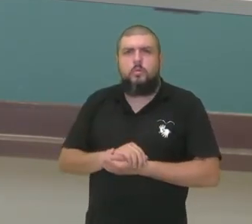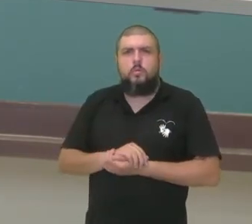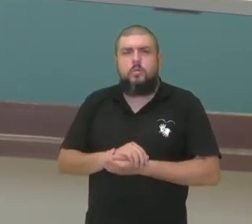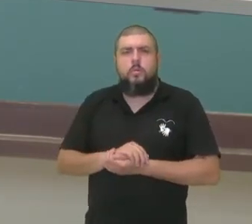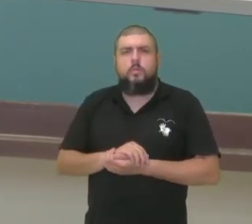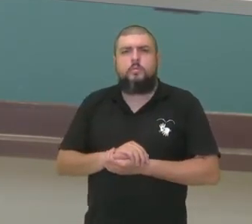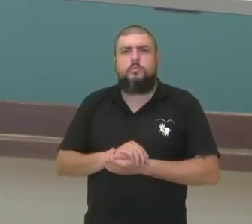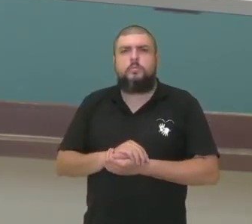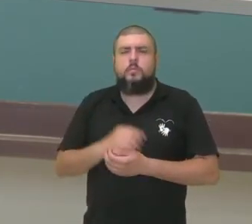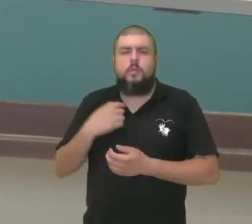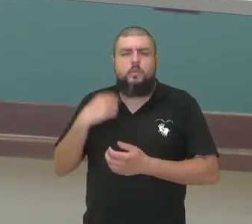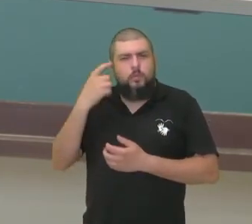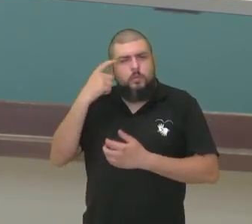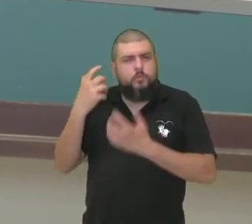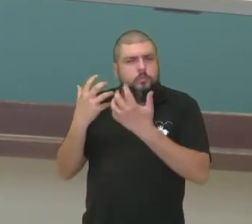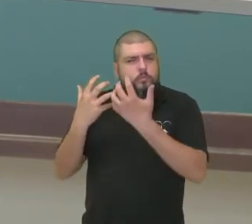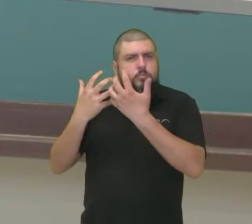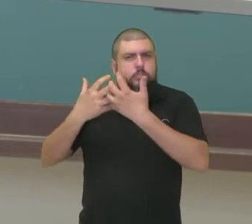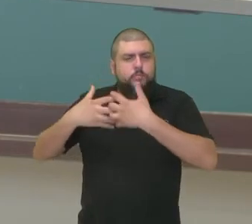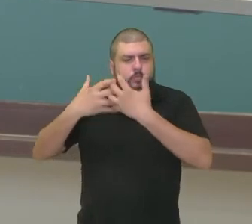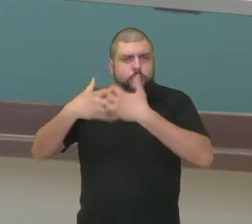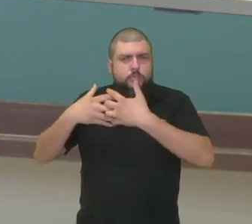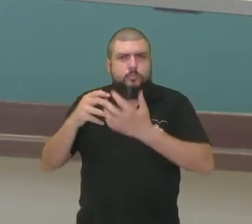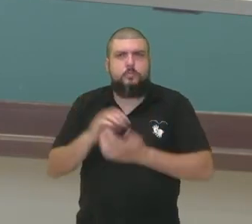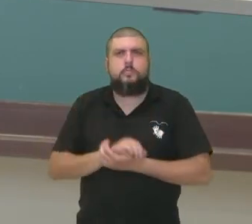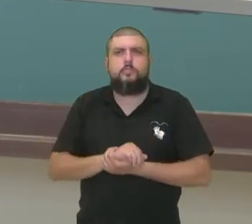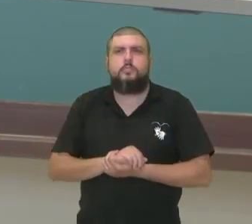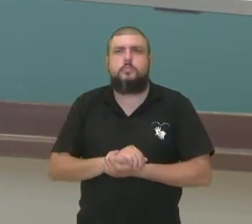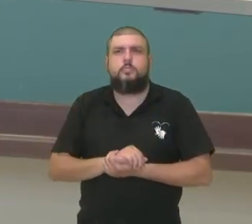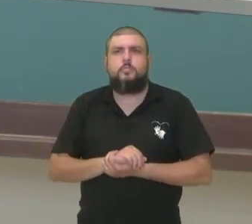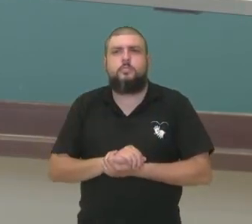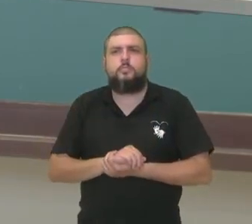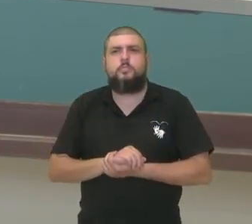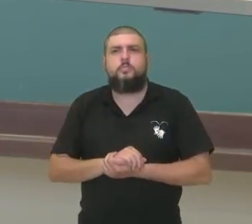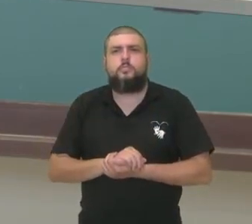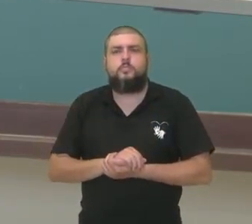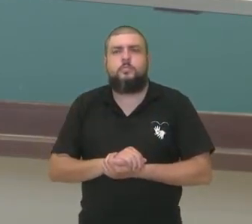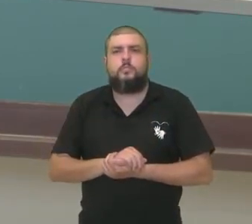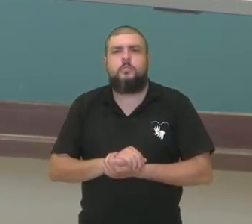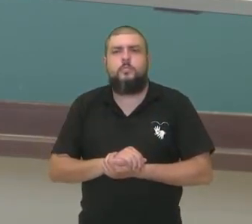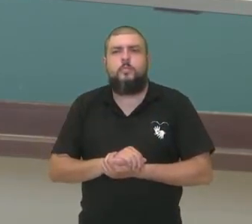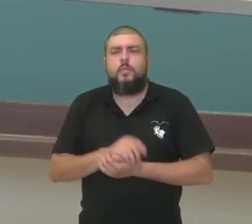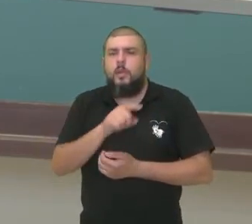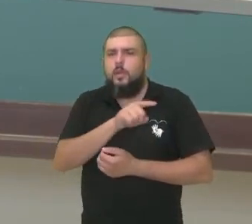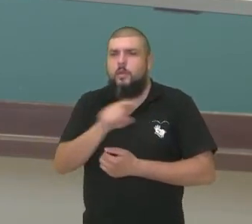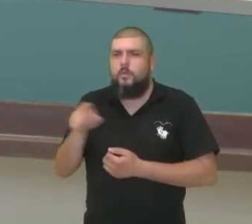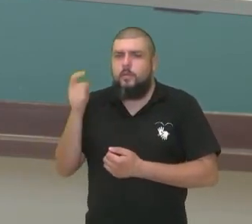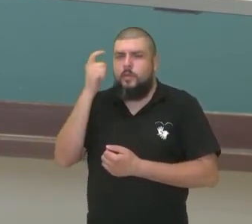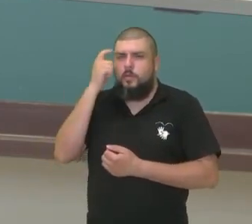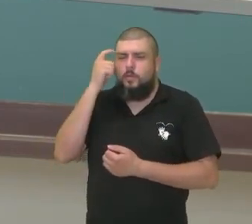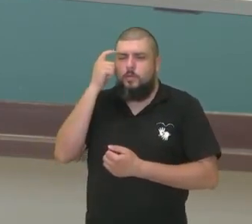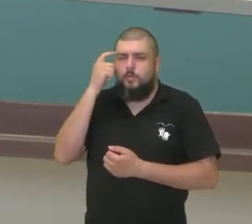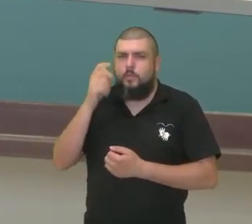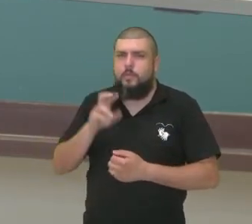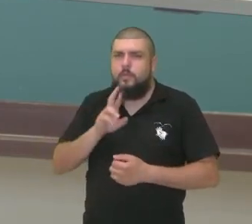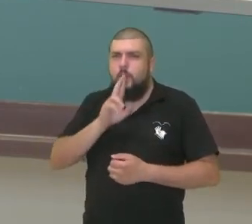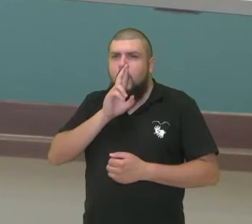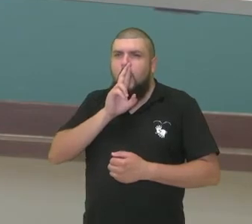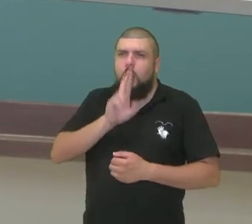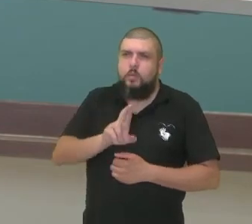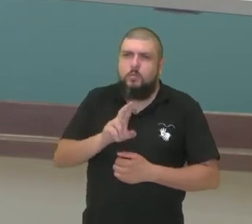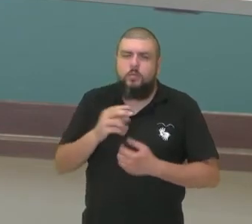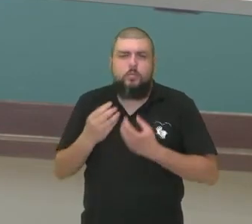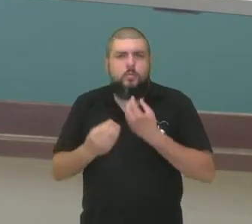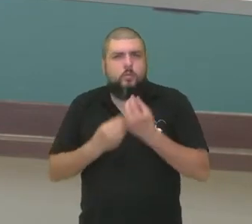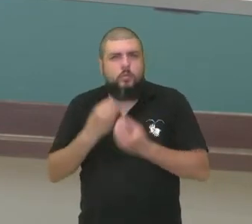refletir um pouco sobre esses temas. Enquanto isso, enquanto vocês vão pensando a resposta para aquelas